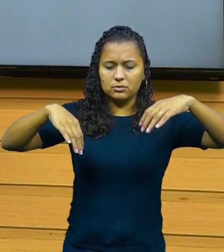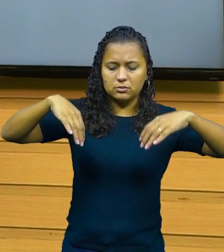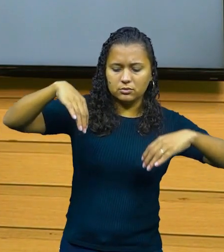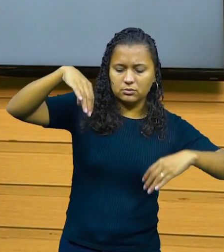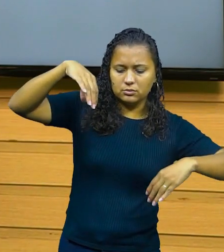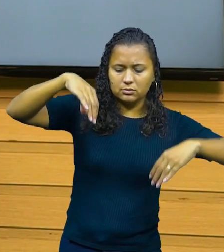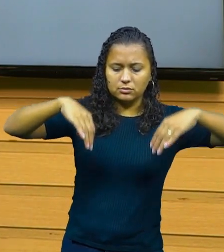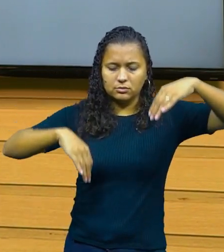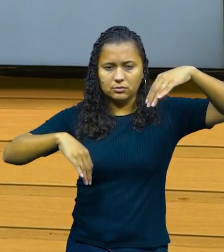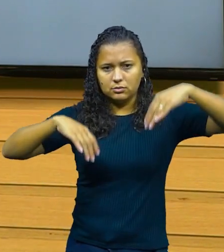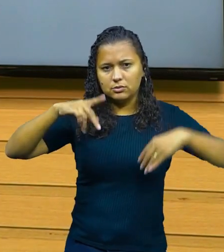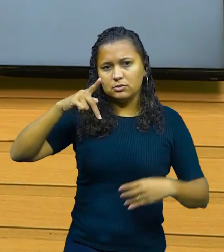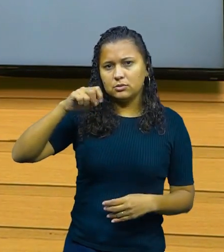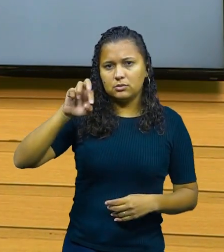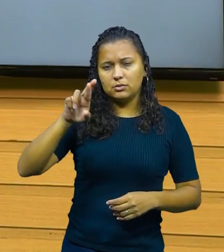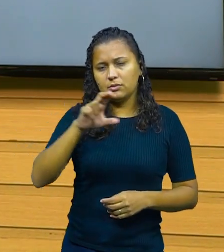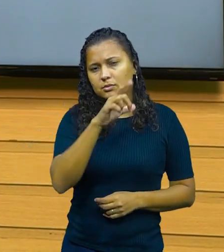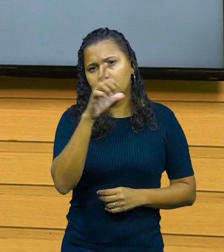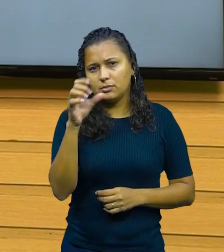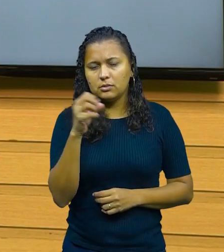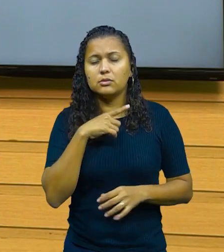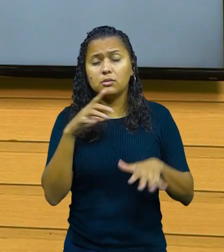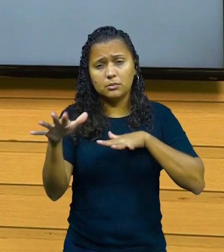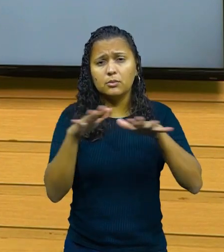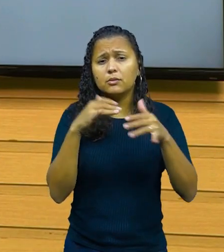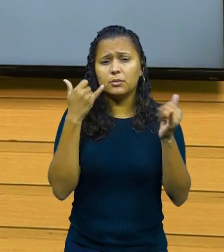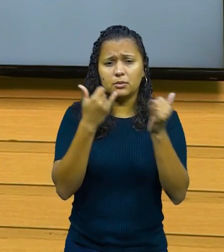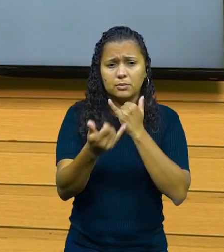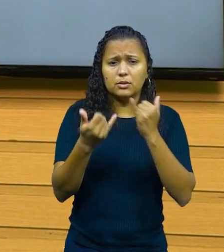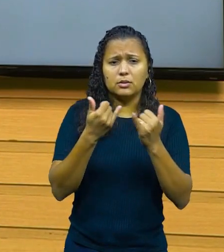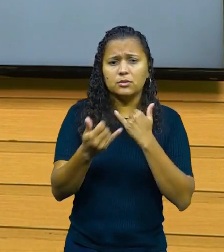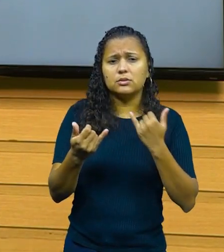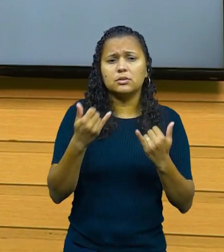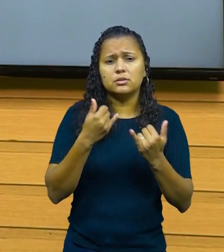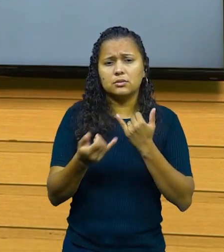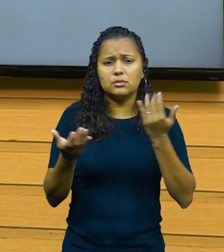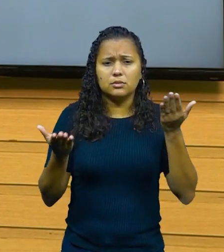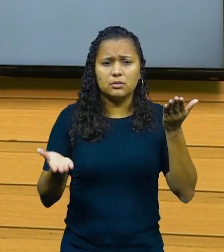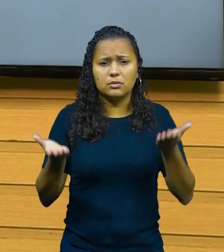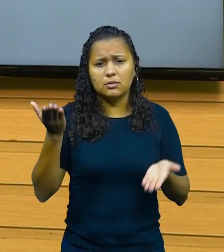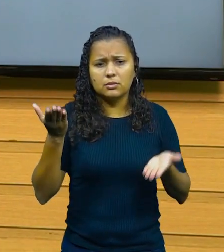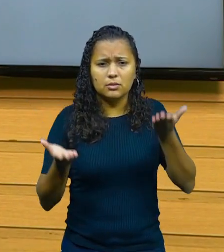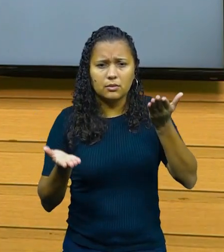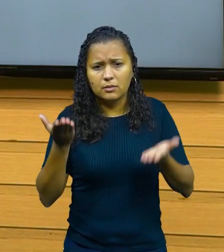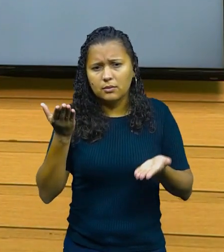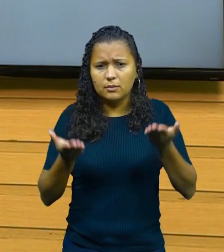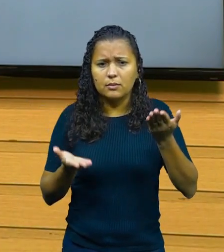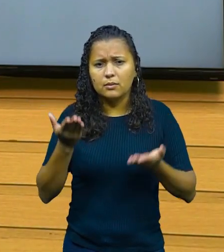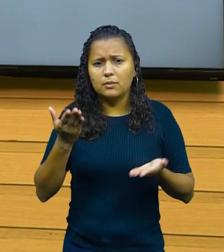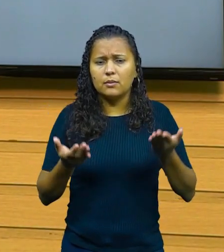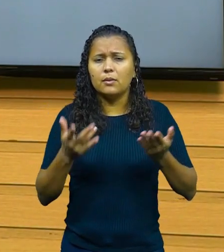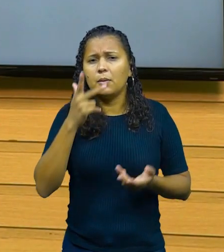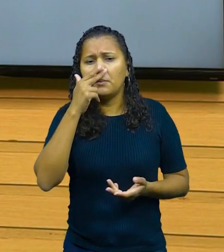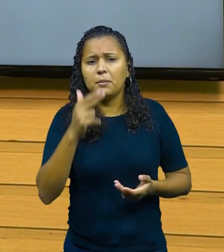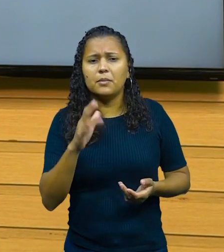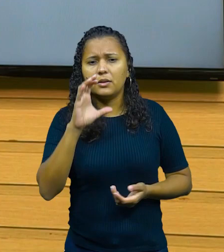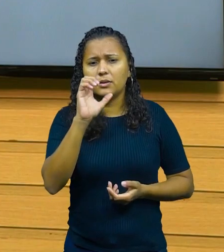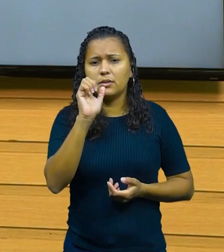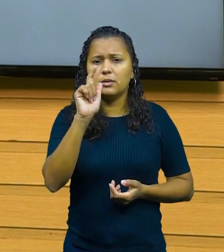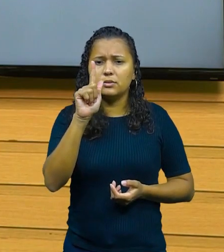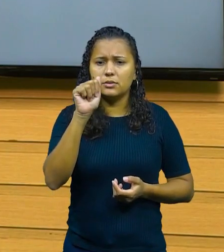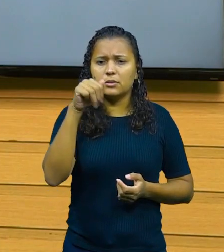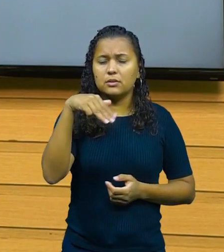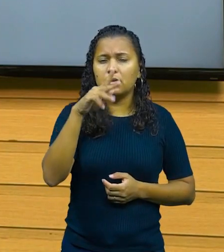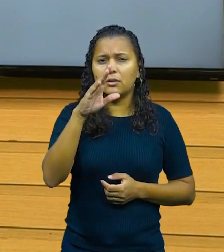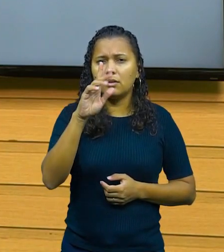de acordo com a pressão. E aí você tem um movimento muito parecido, como eles estão interligados, você tem o mesmo movimento tipo de gangorra ali